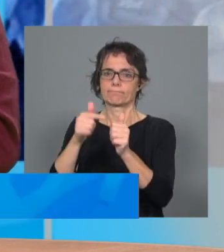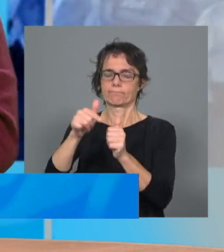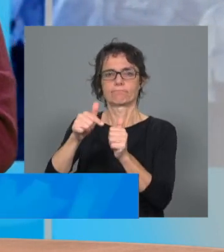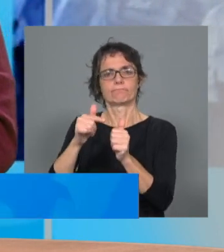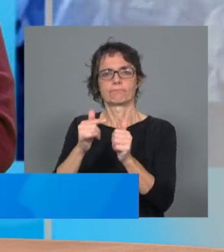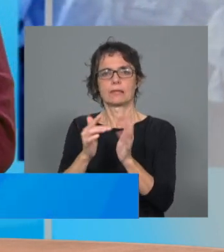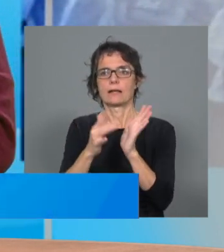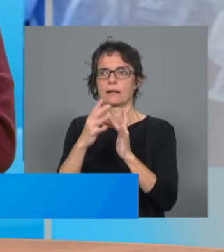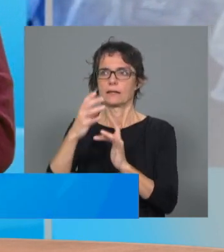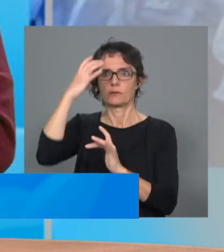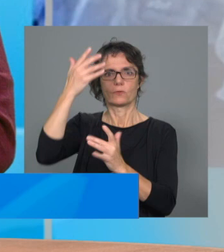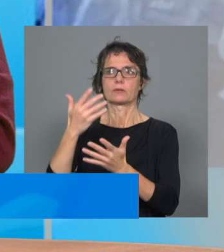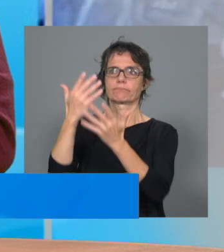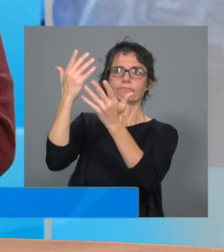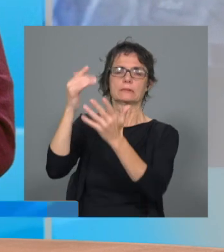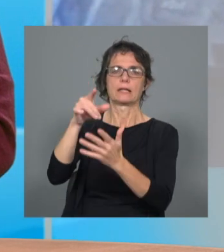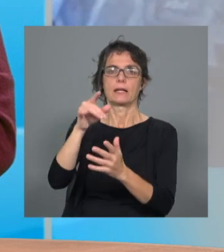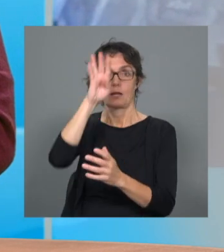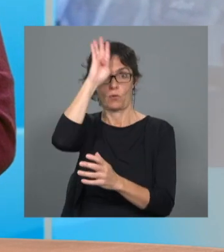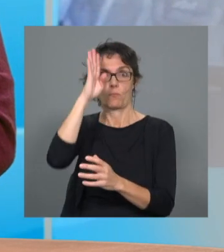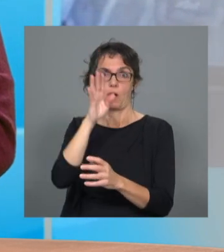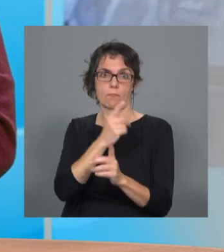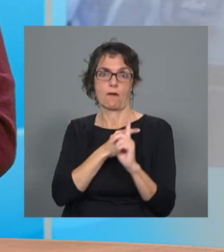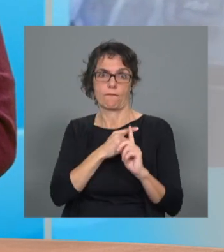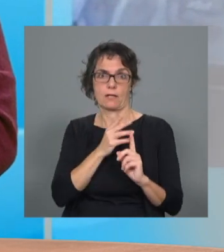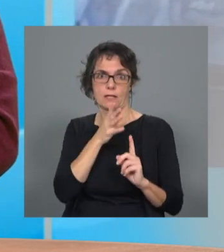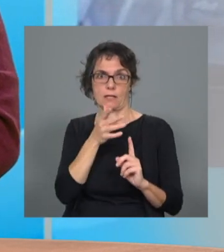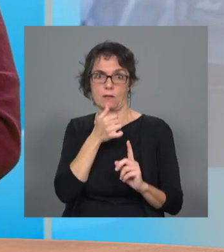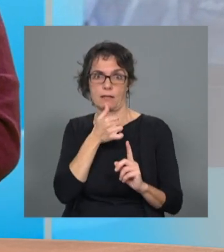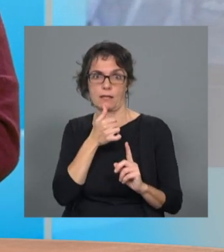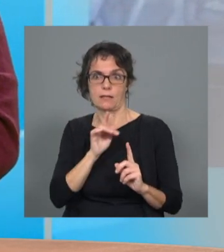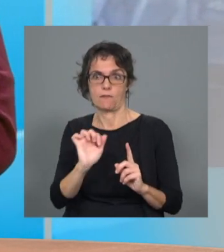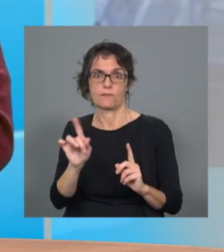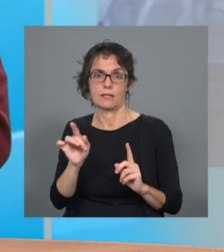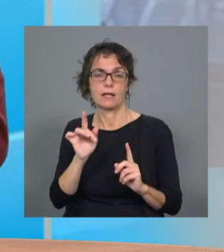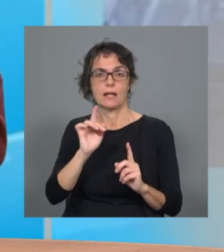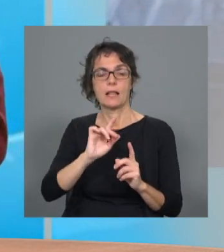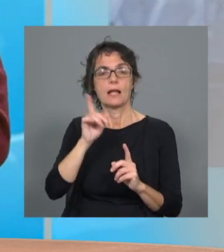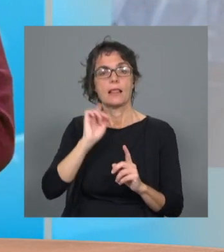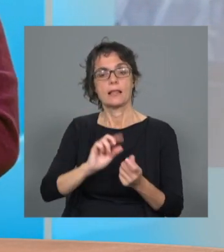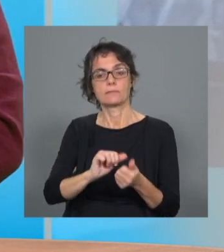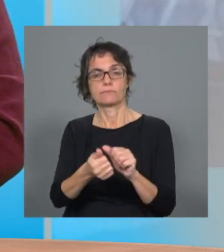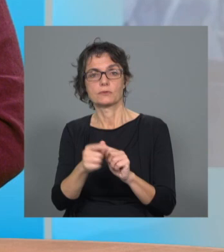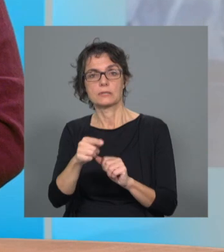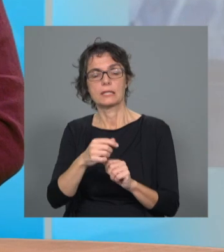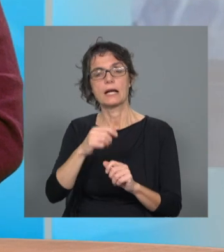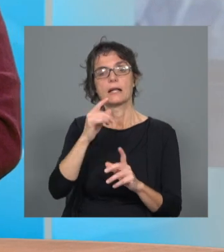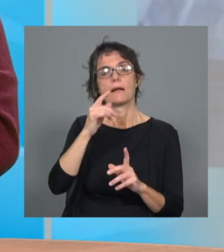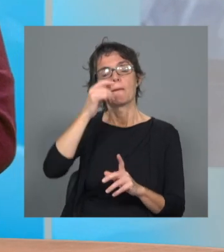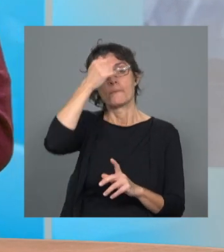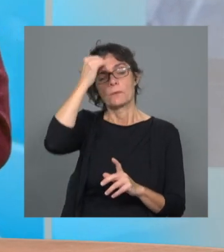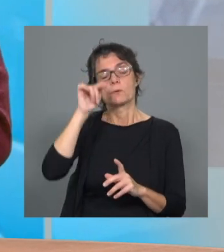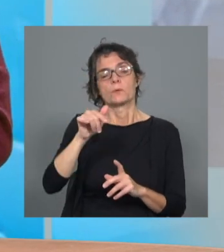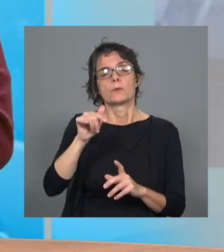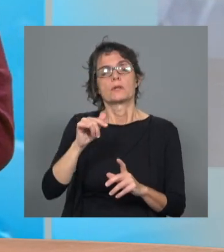Rei, e uma vez que o Papa Francisco tomou esta decisão de alterar a data da jornada do Domingo de Ramos para a solenidade de